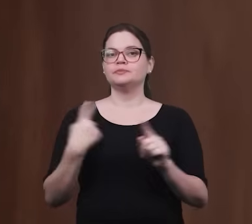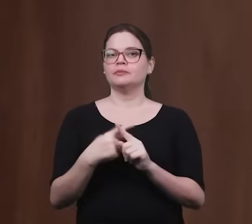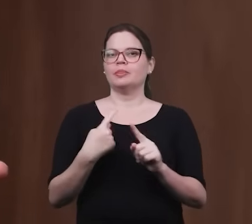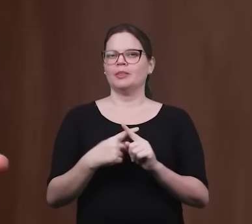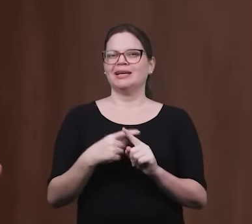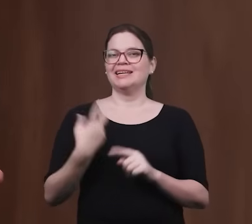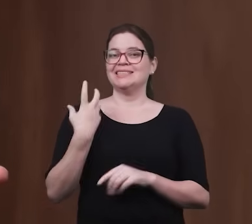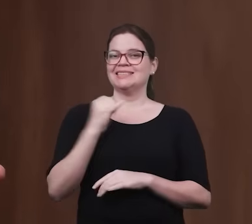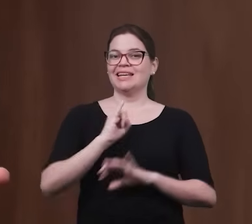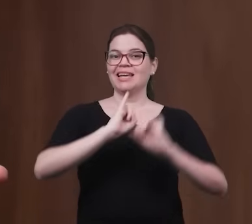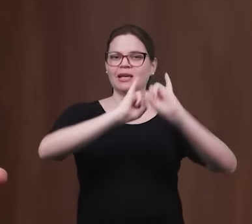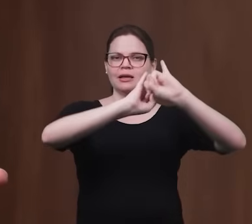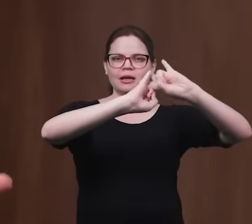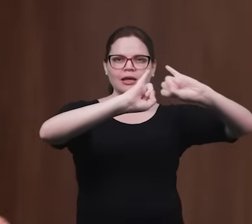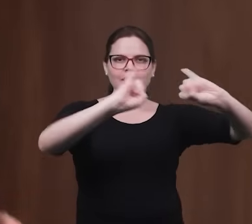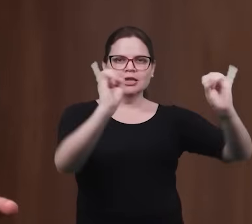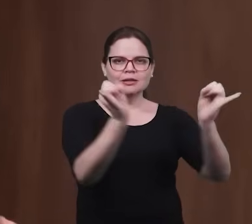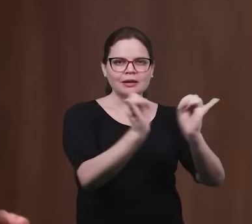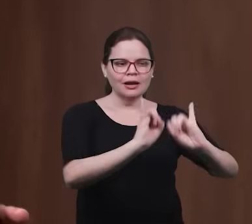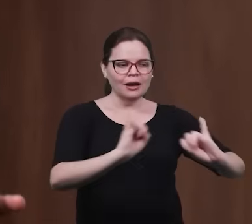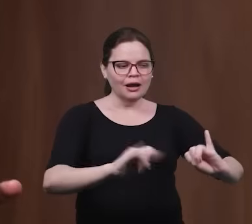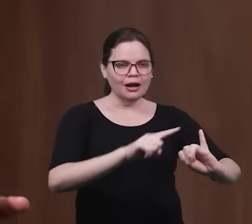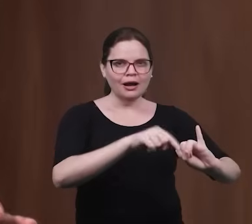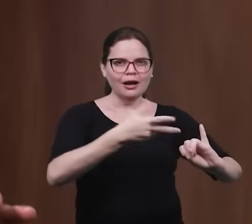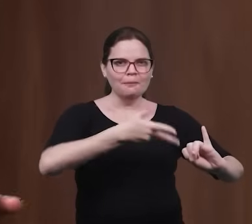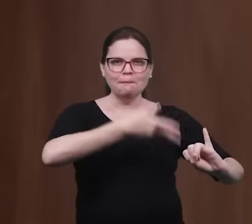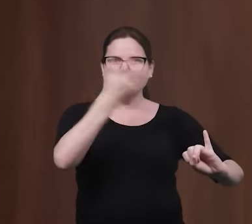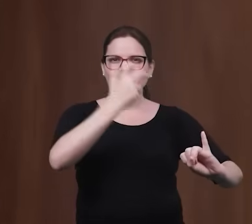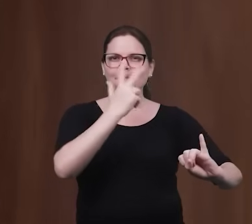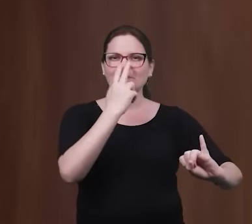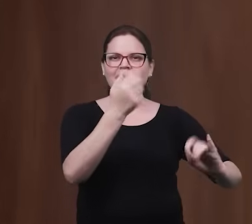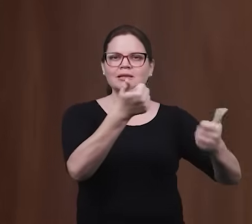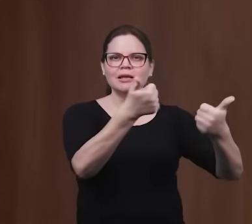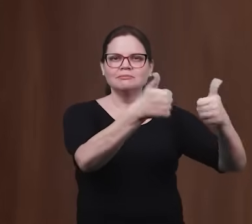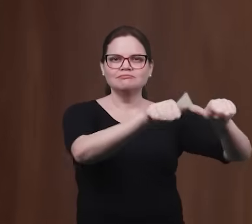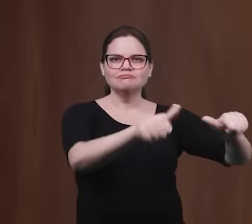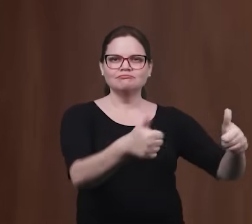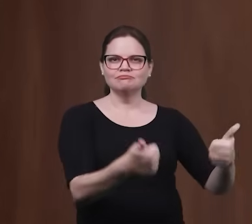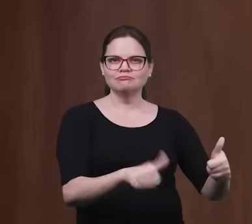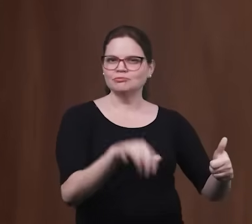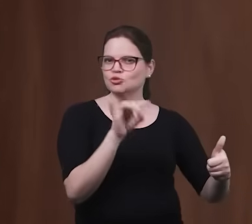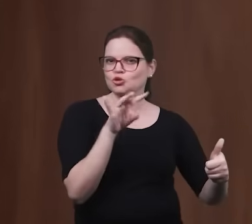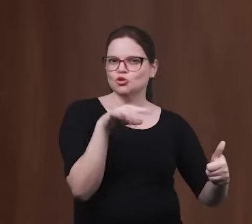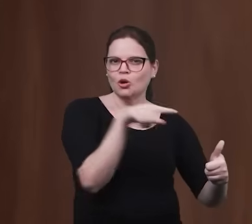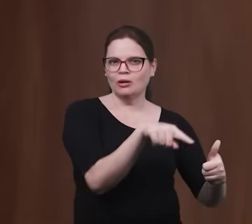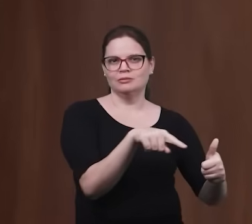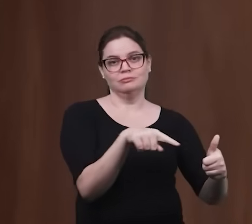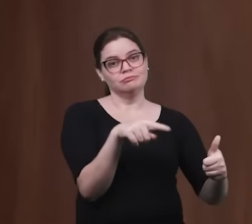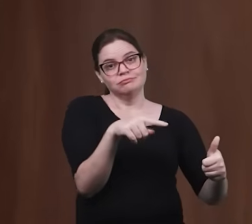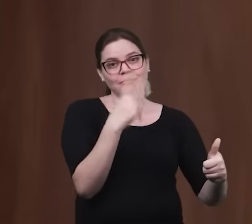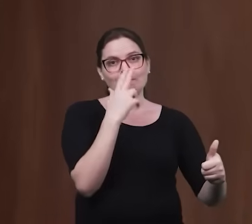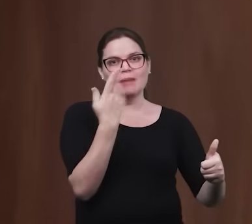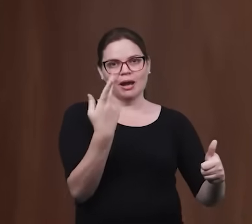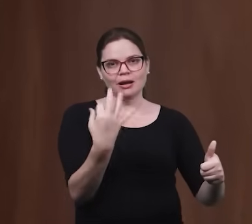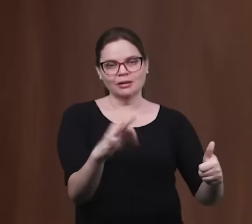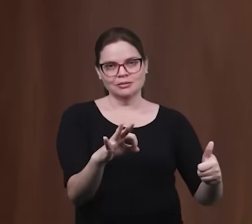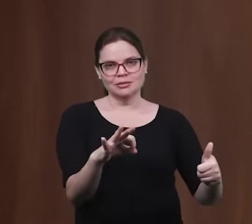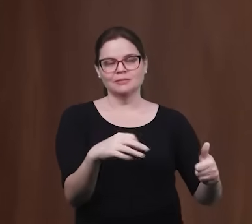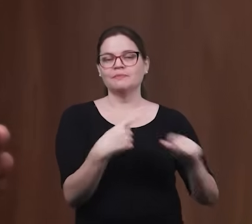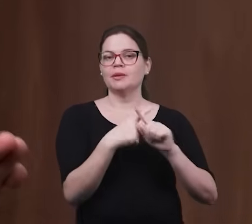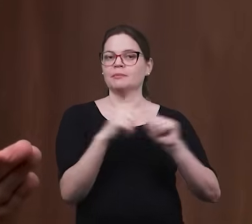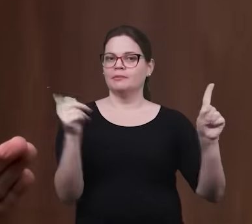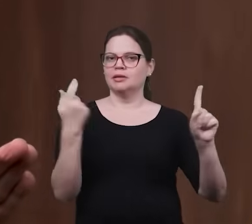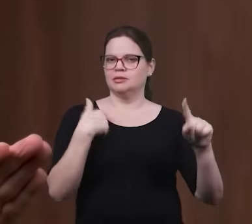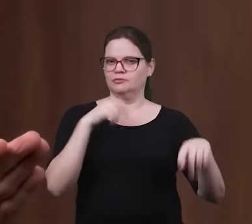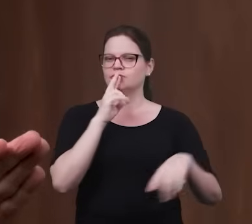primeiro entendimento é que idolatria é somente quando nós adoramos ídolos. E eu quero